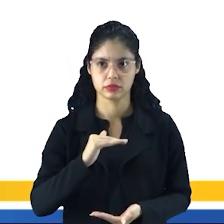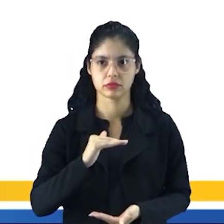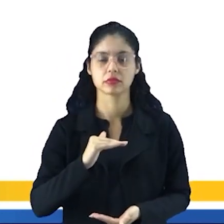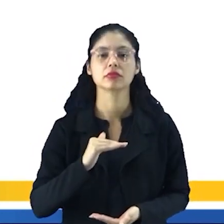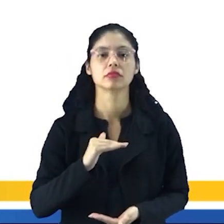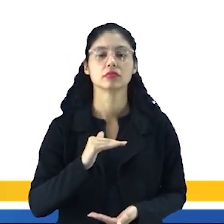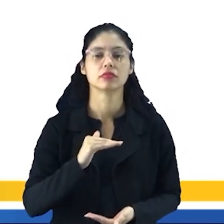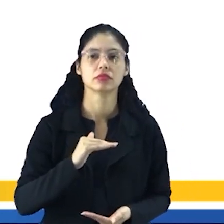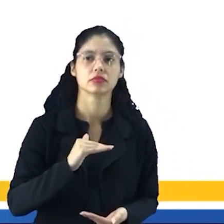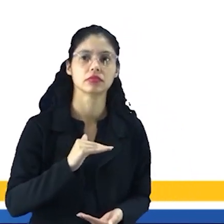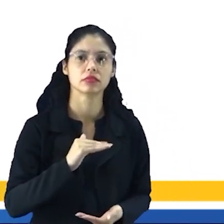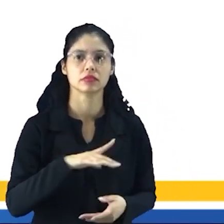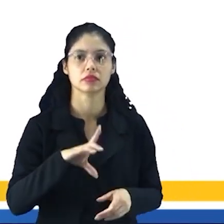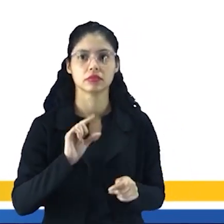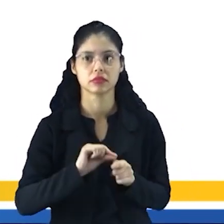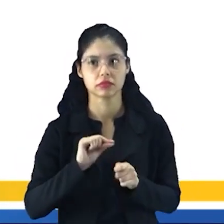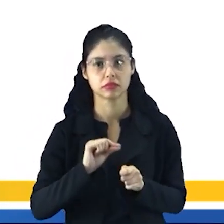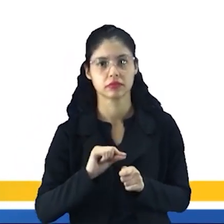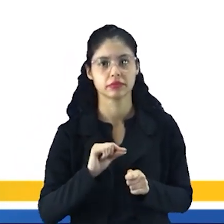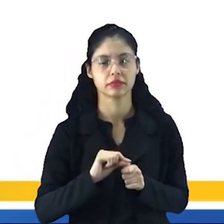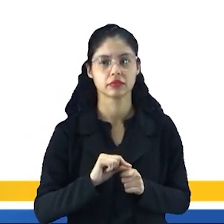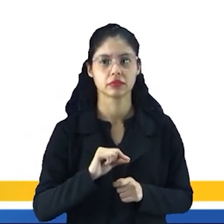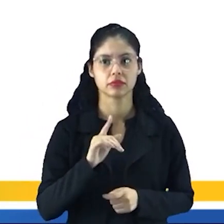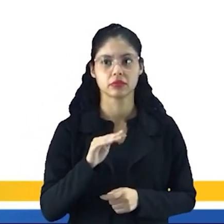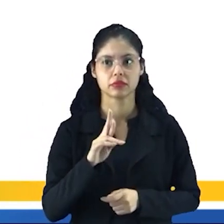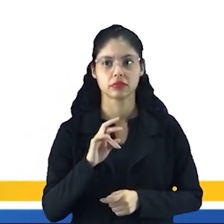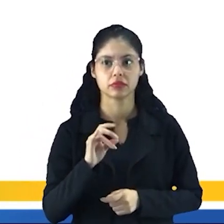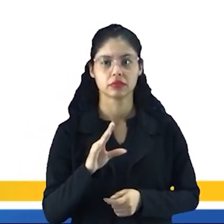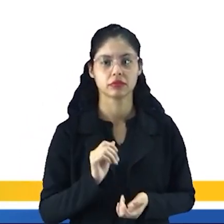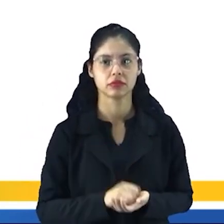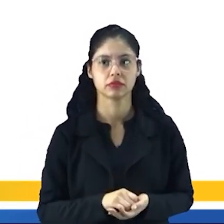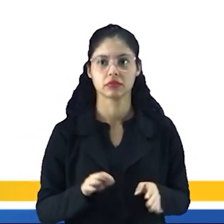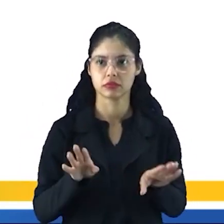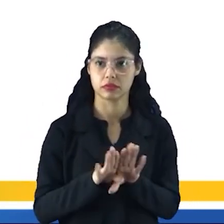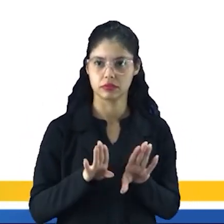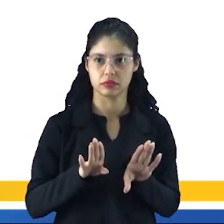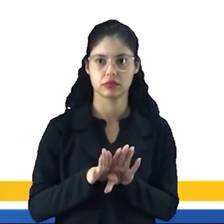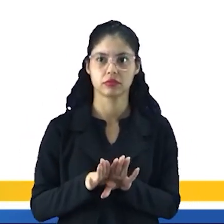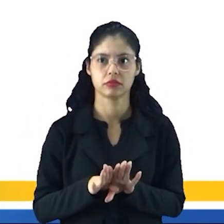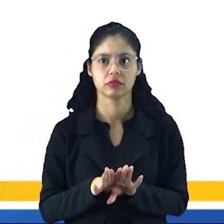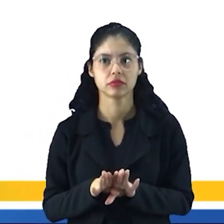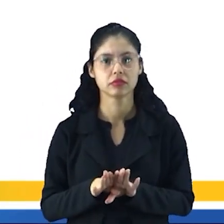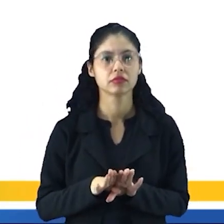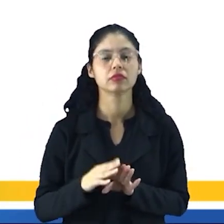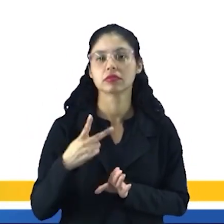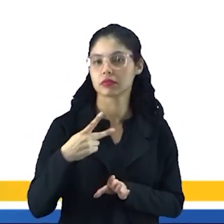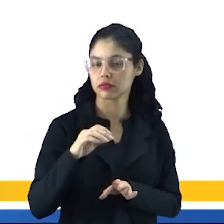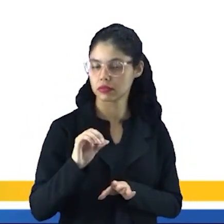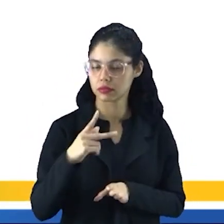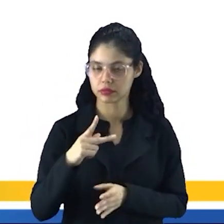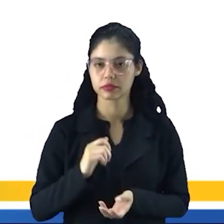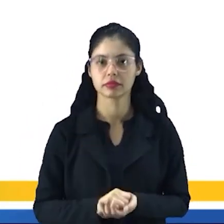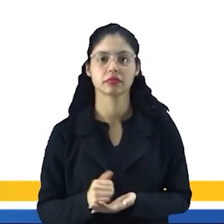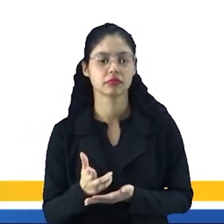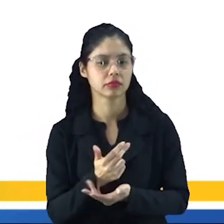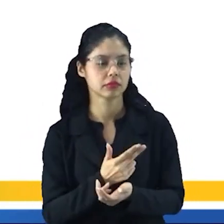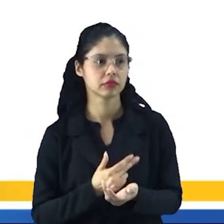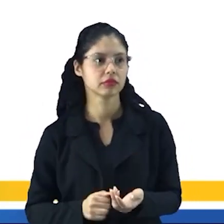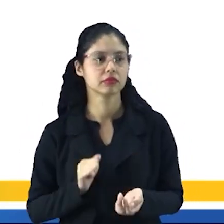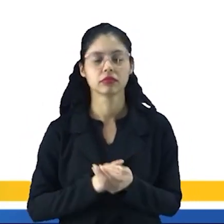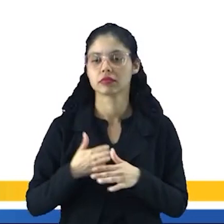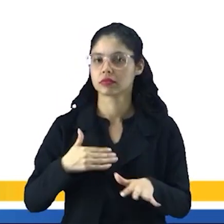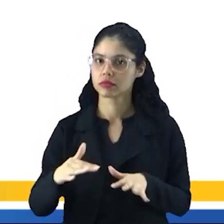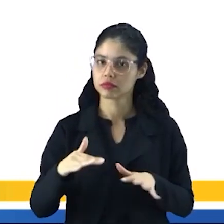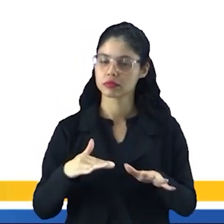Campbell. Essa obra é feita pelo Andy Warhol. Andy Warhol também é artista da pop art. Tá? A pop art é